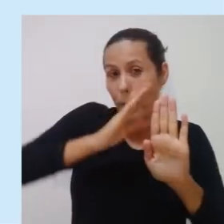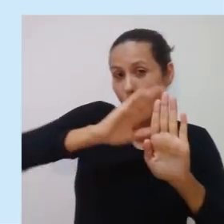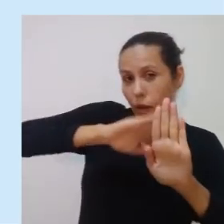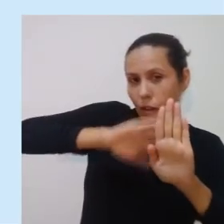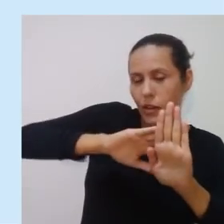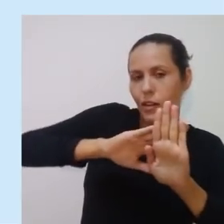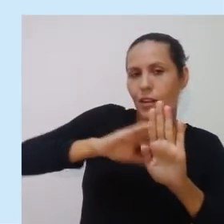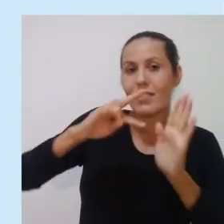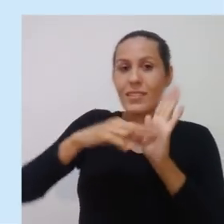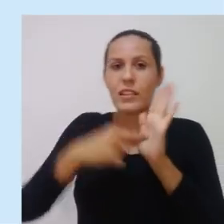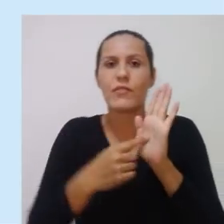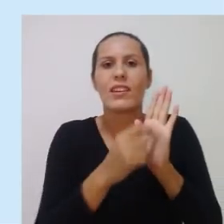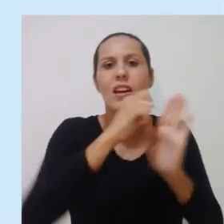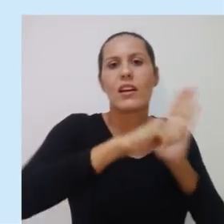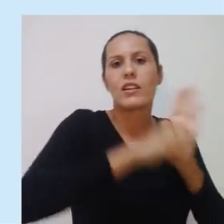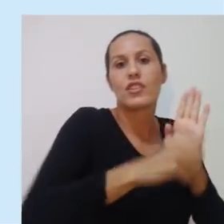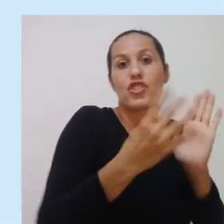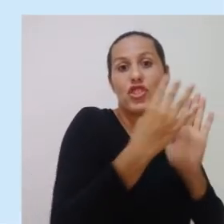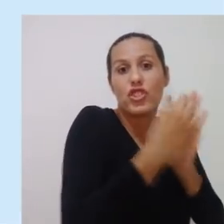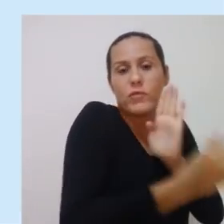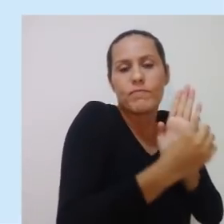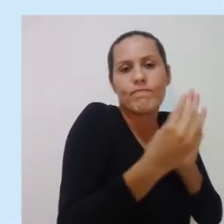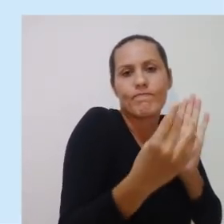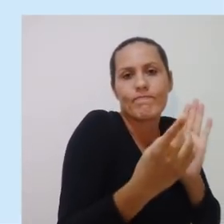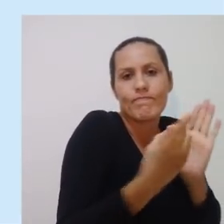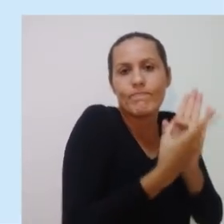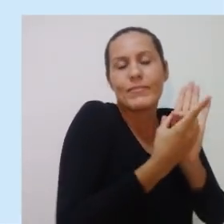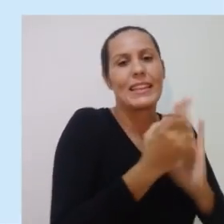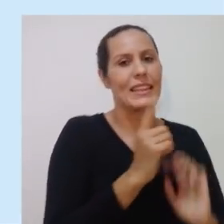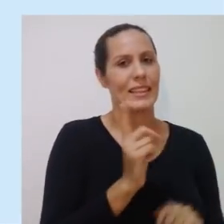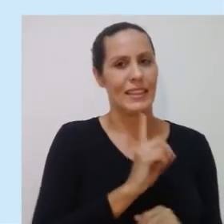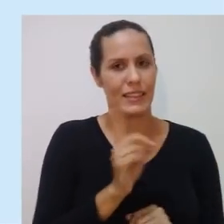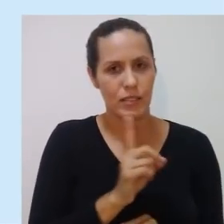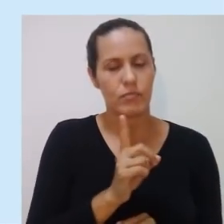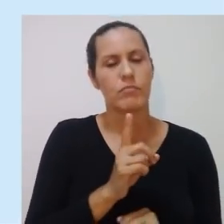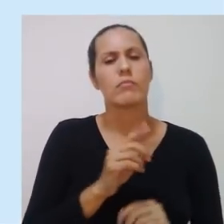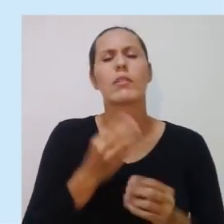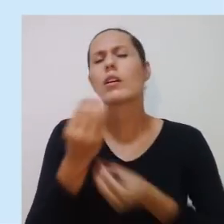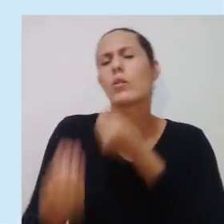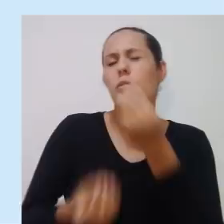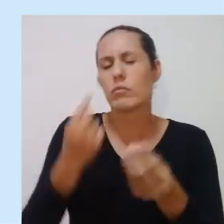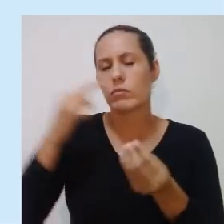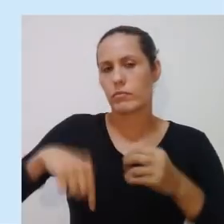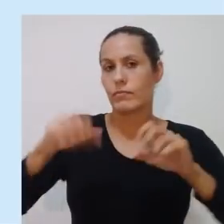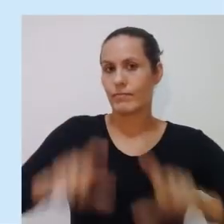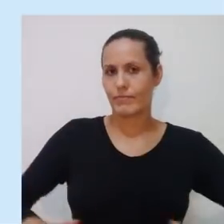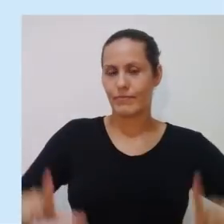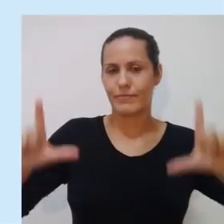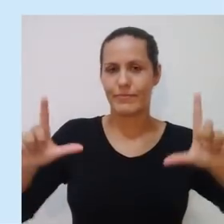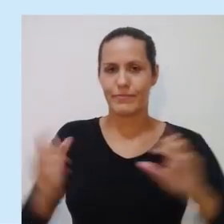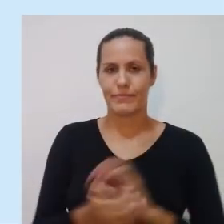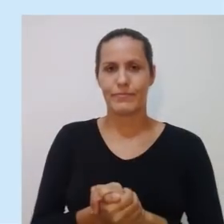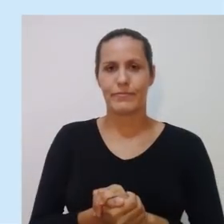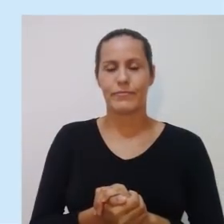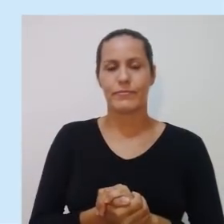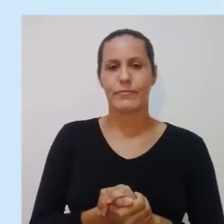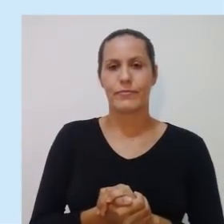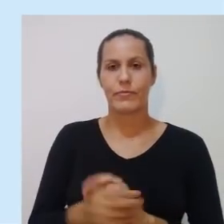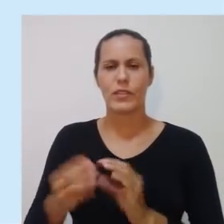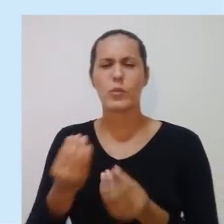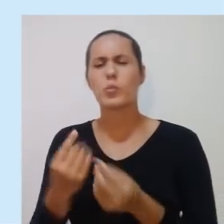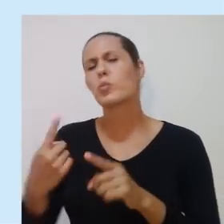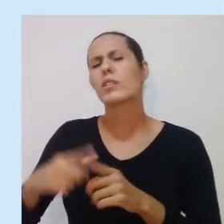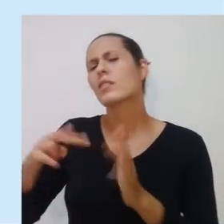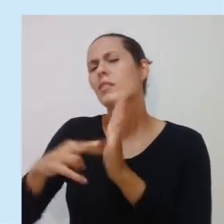essas informações não estão escritas. Elas estão de que maneira? Nós vamos ver agora esse papo